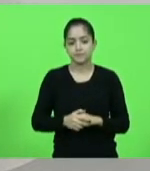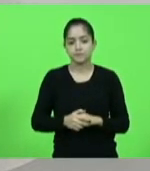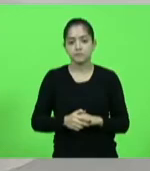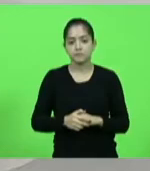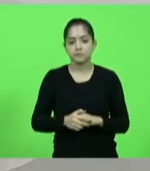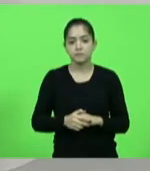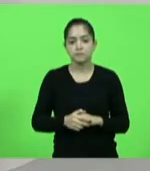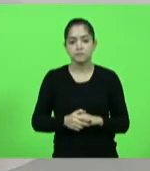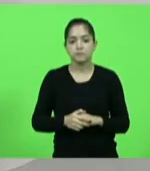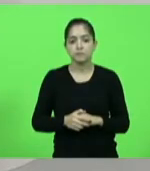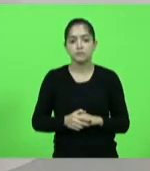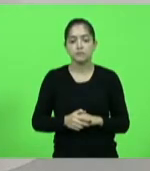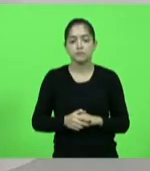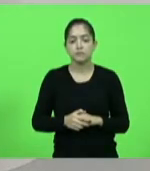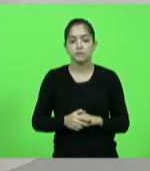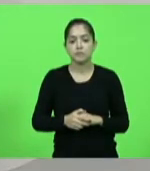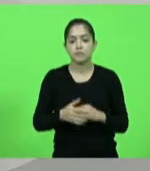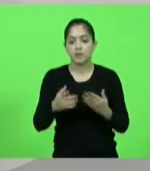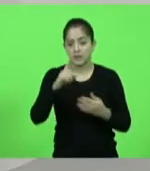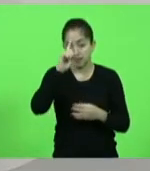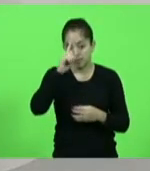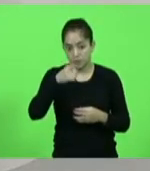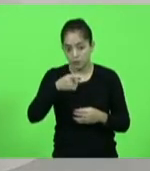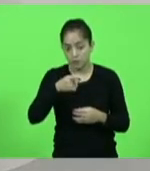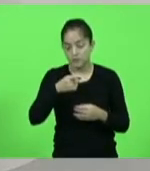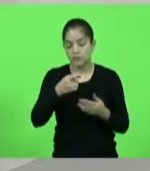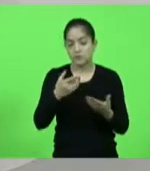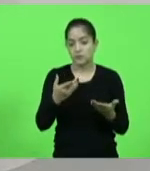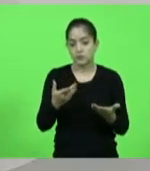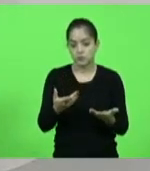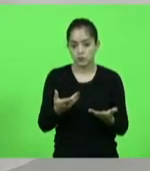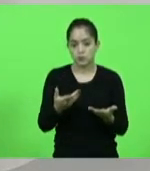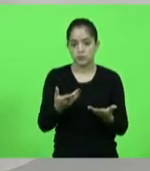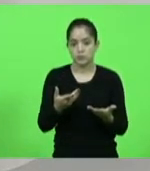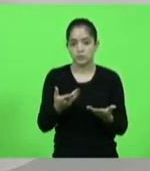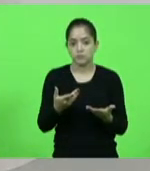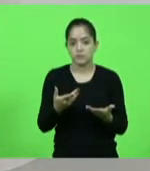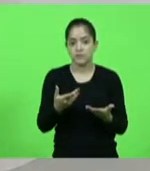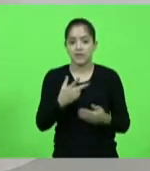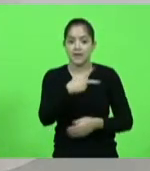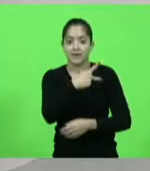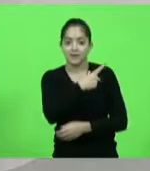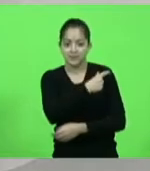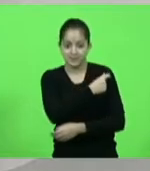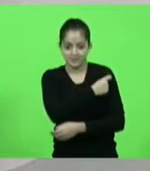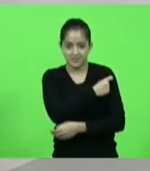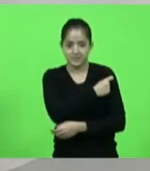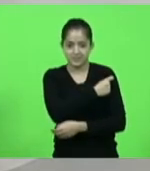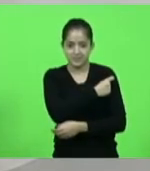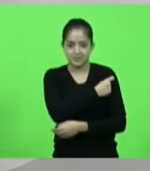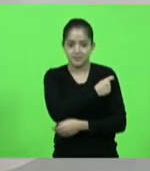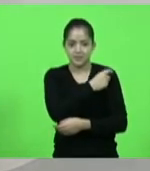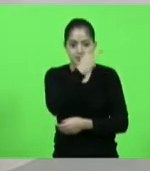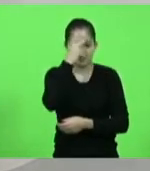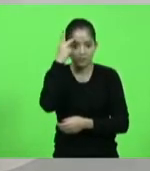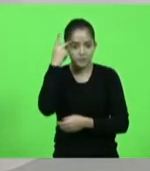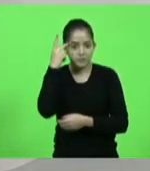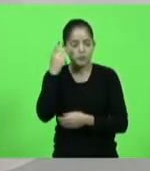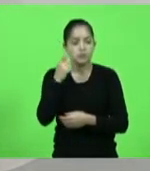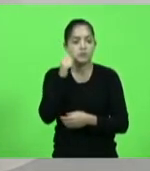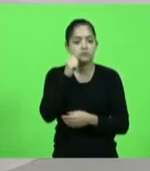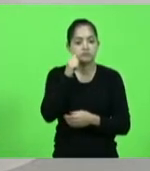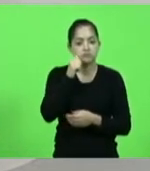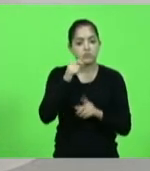senhor presidente, ele ordenou brevemente essa situação da vacinação das lactantes e gestantes, tema que